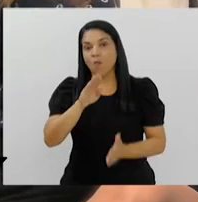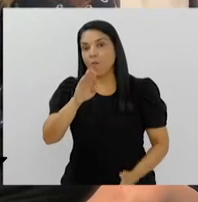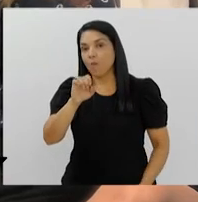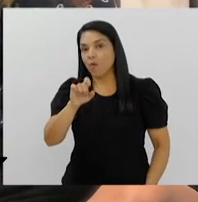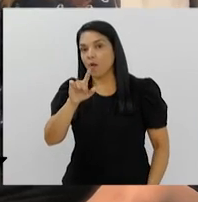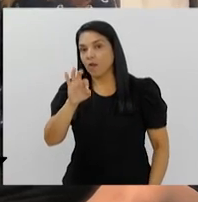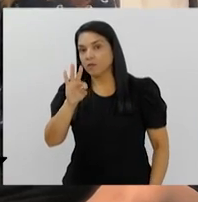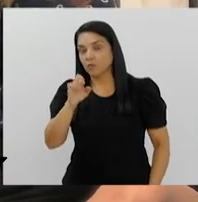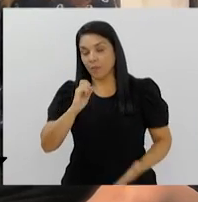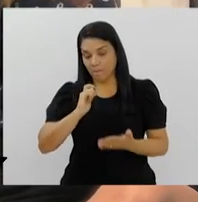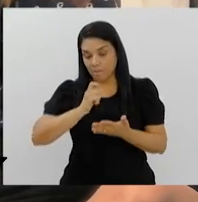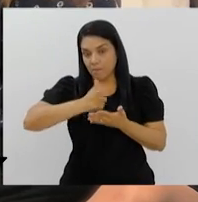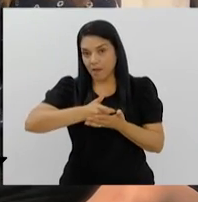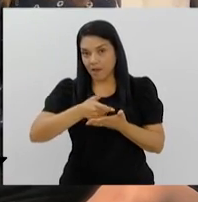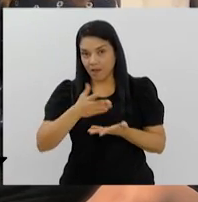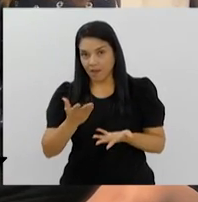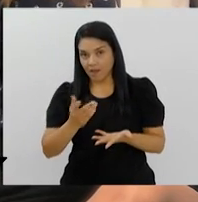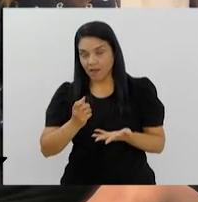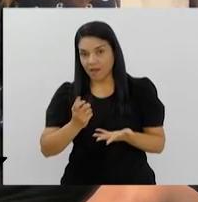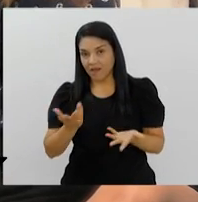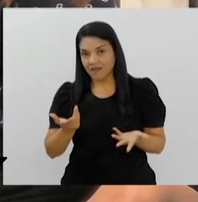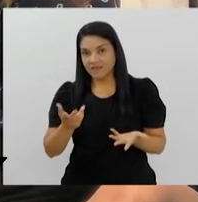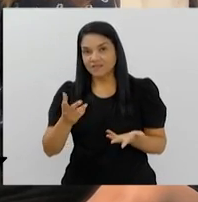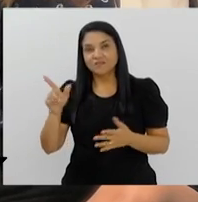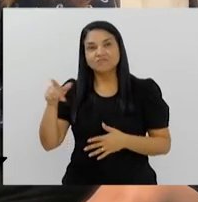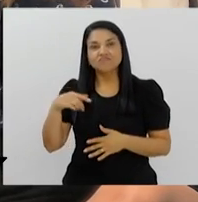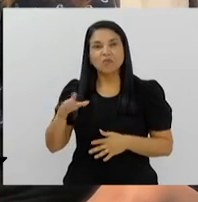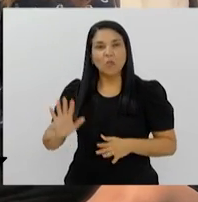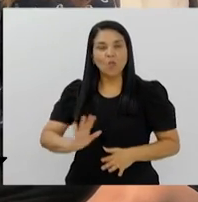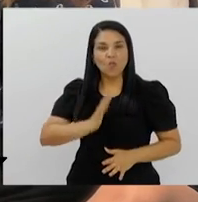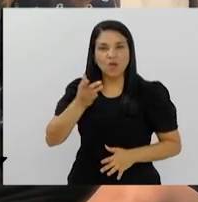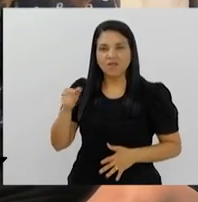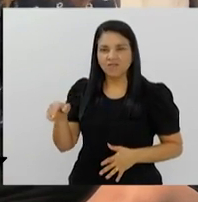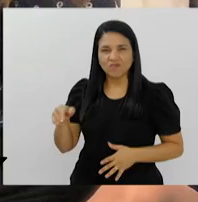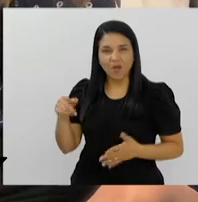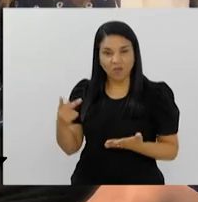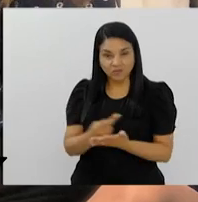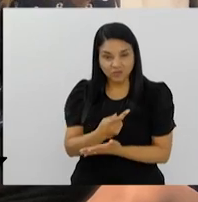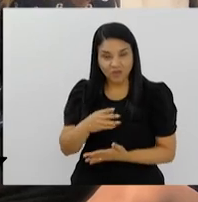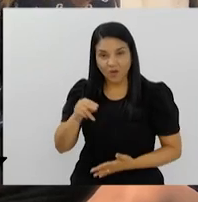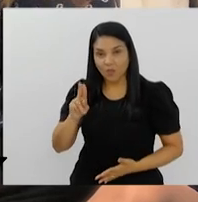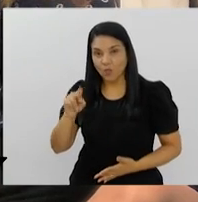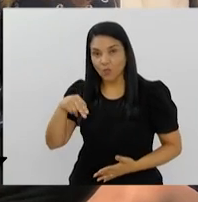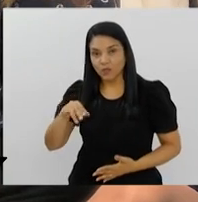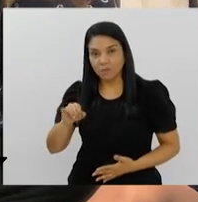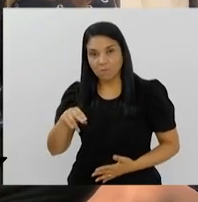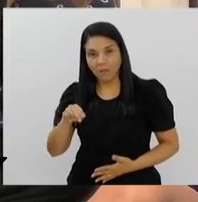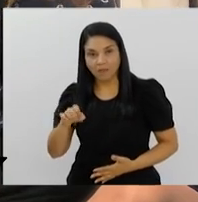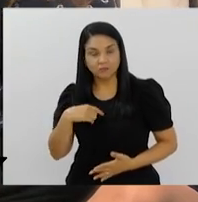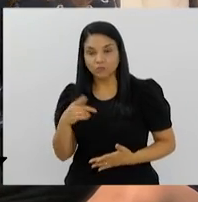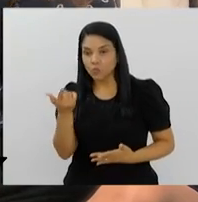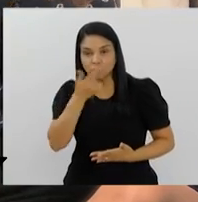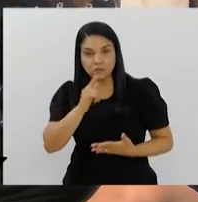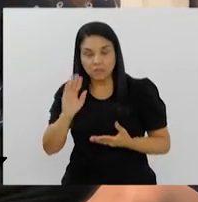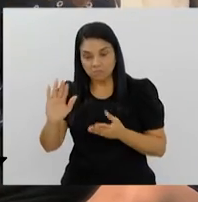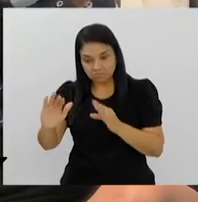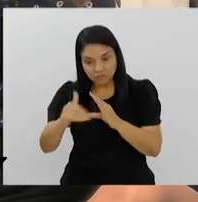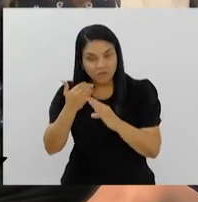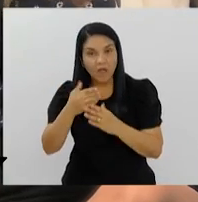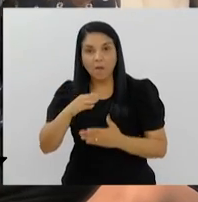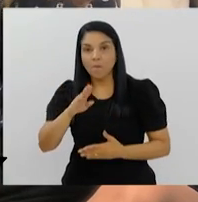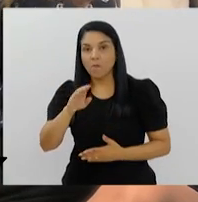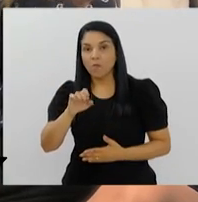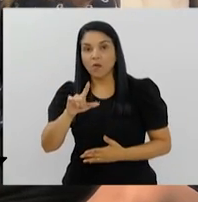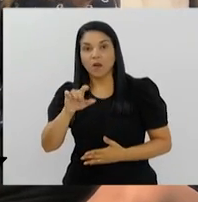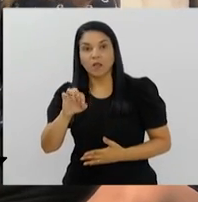episódio horroroso aqui da Unimed que não conseguir emitir boleto pras empresas É surreal É surreal e as